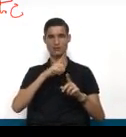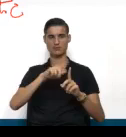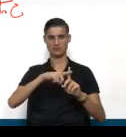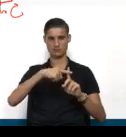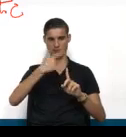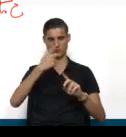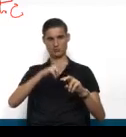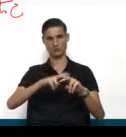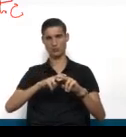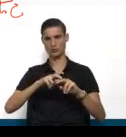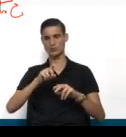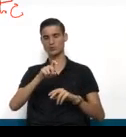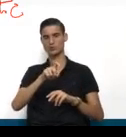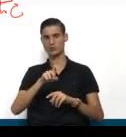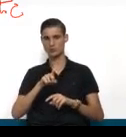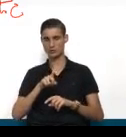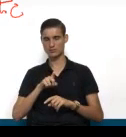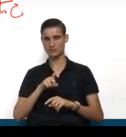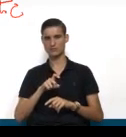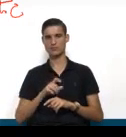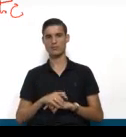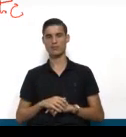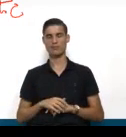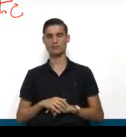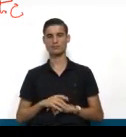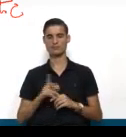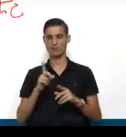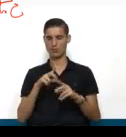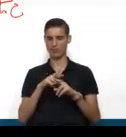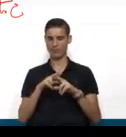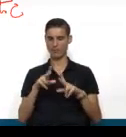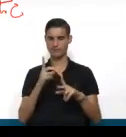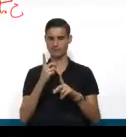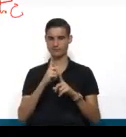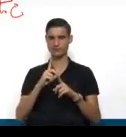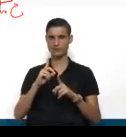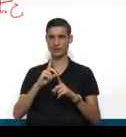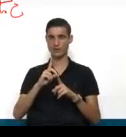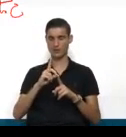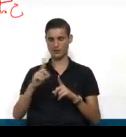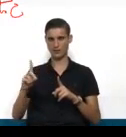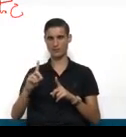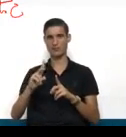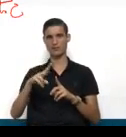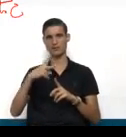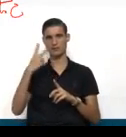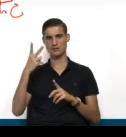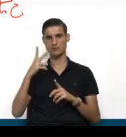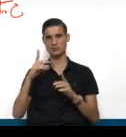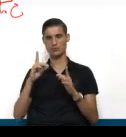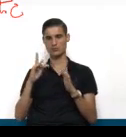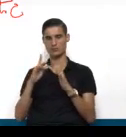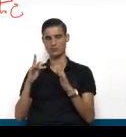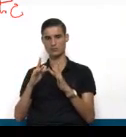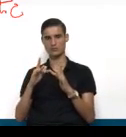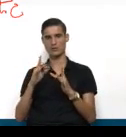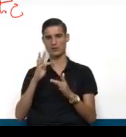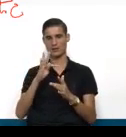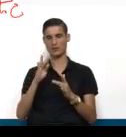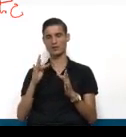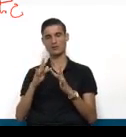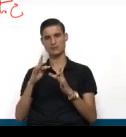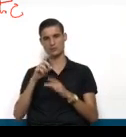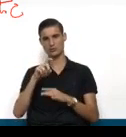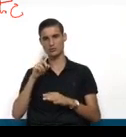dessa função xt igual, e isso vai ser igual à derivada segunda em relação a t, de segunda ordem em relação a t, de